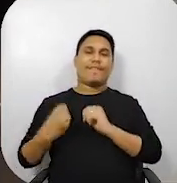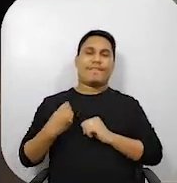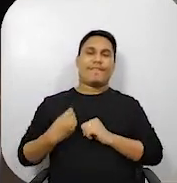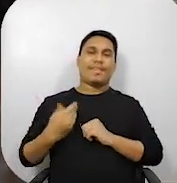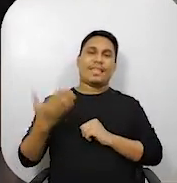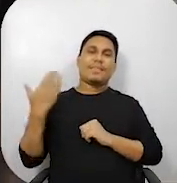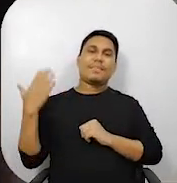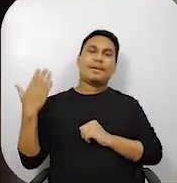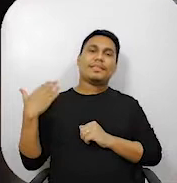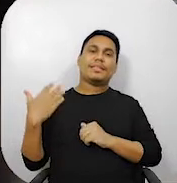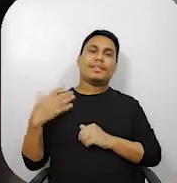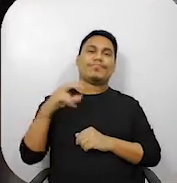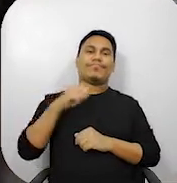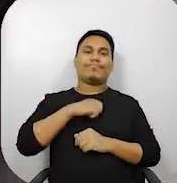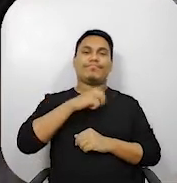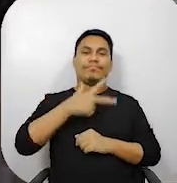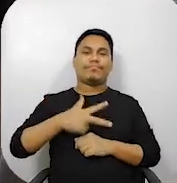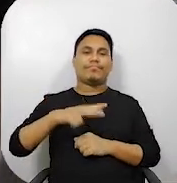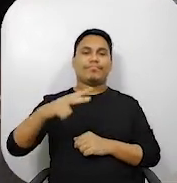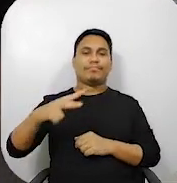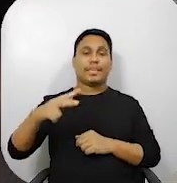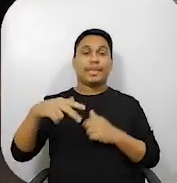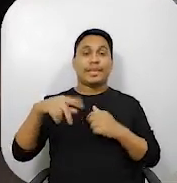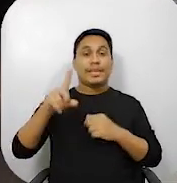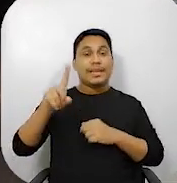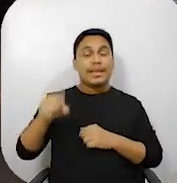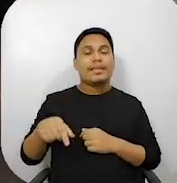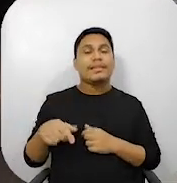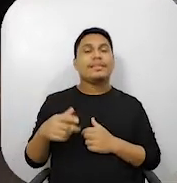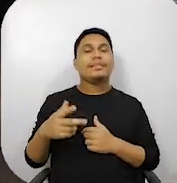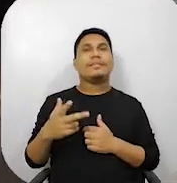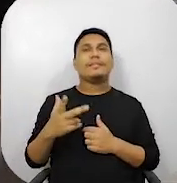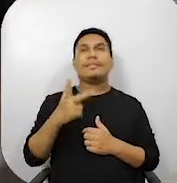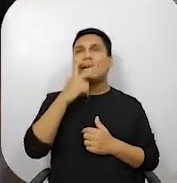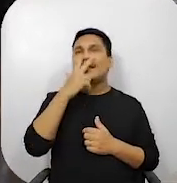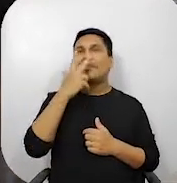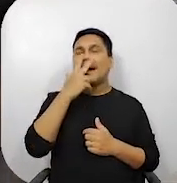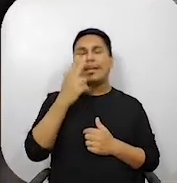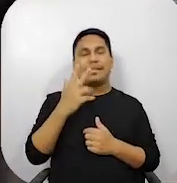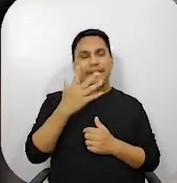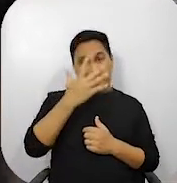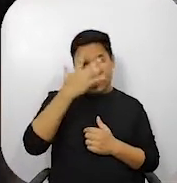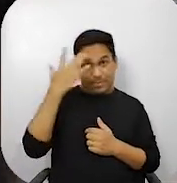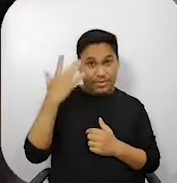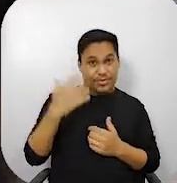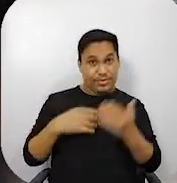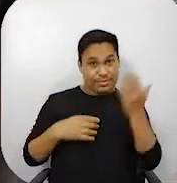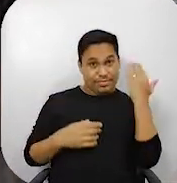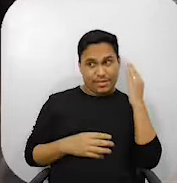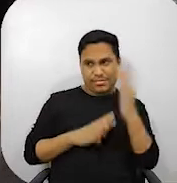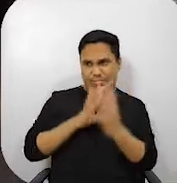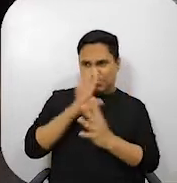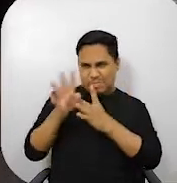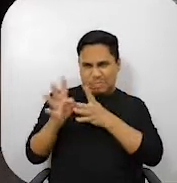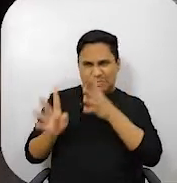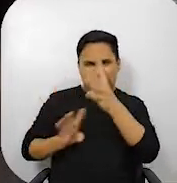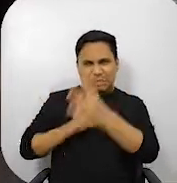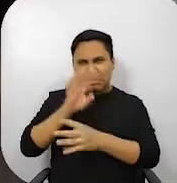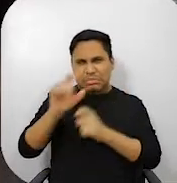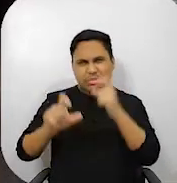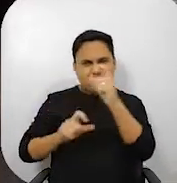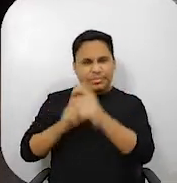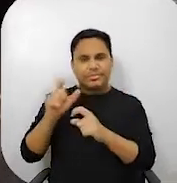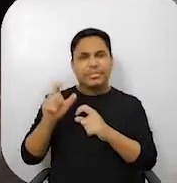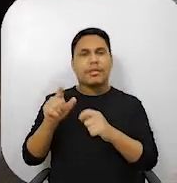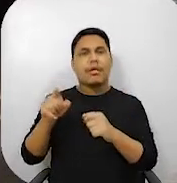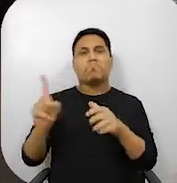lusitanas dela eram muito Evidente e isso era um pouco assim os críticos da época sabe e ela não